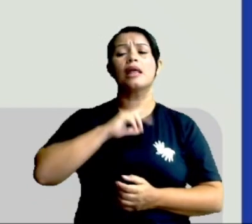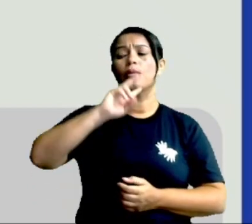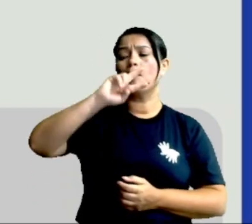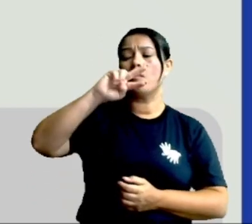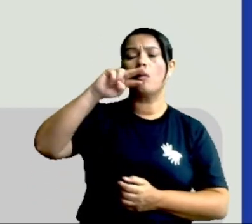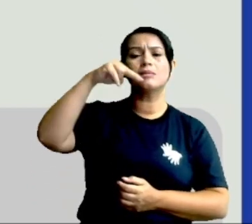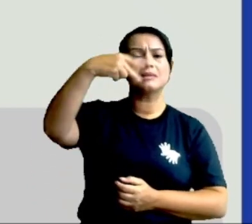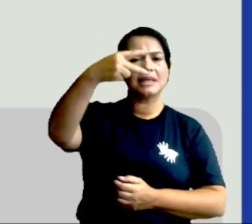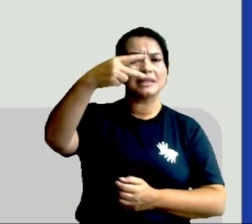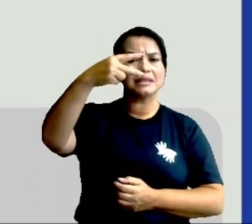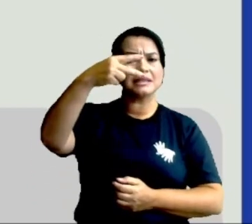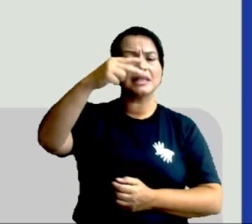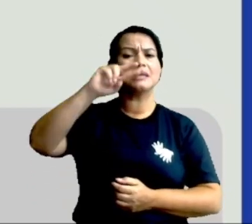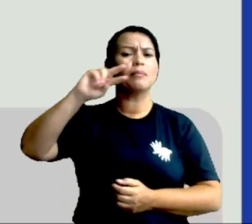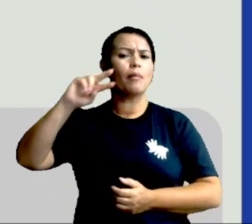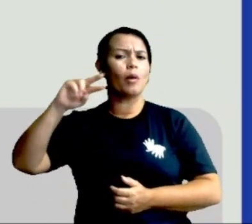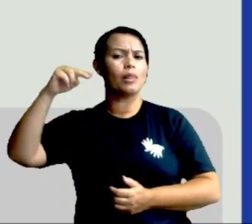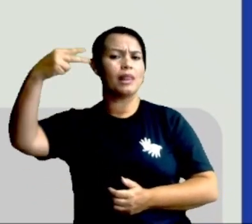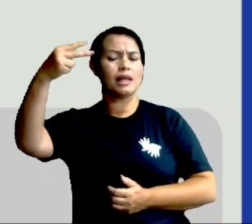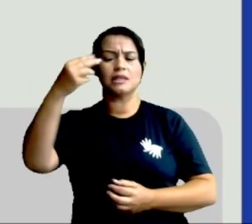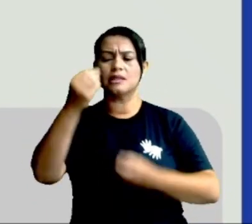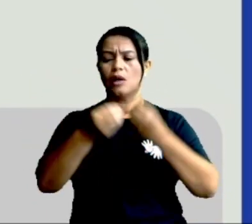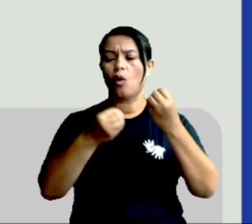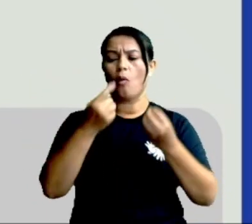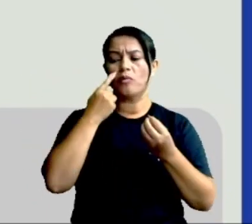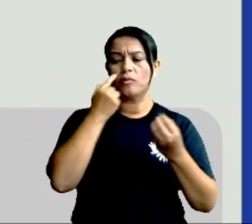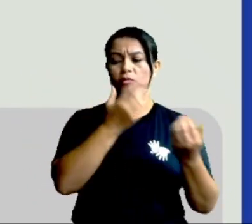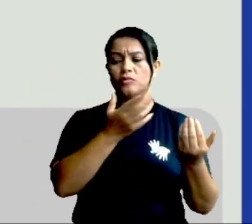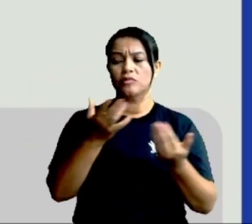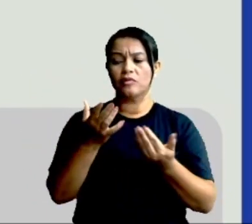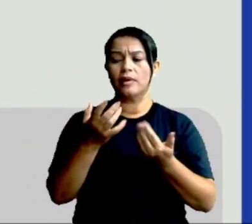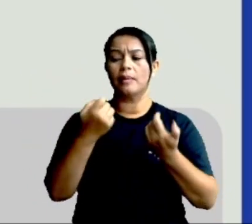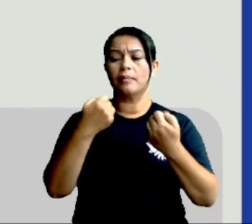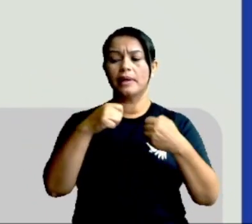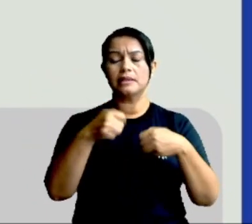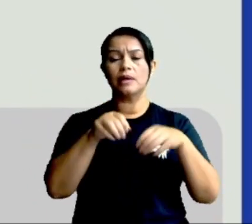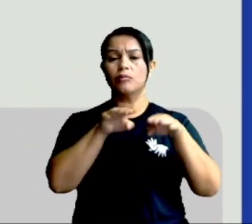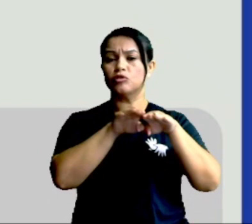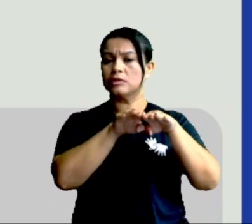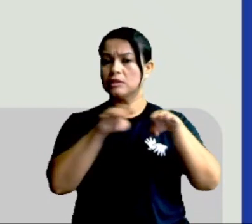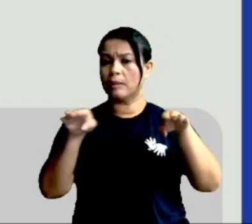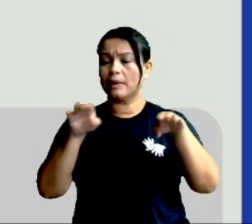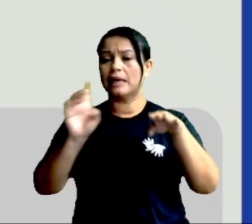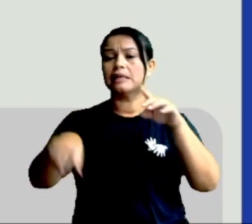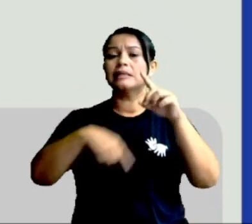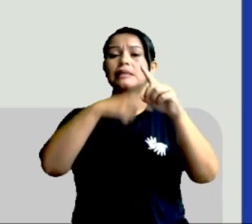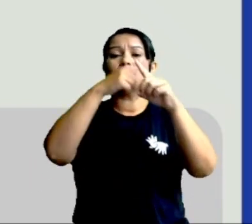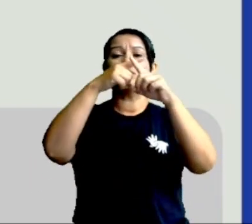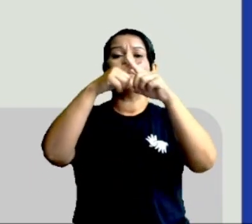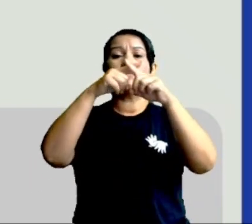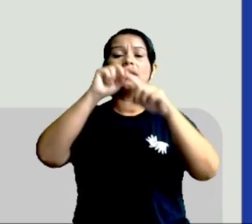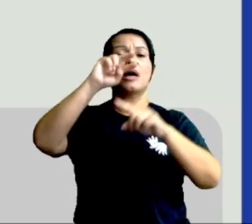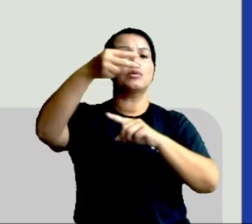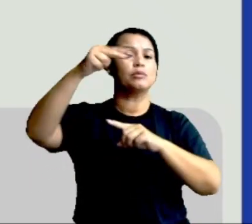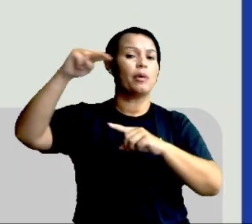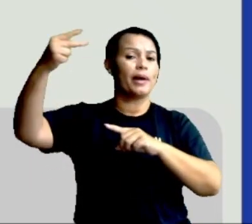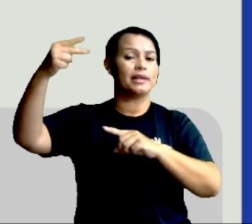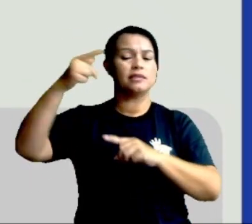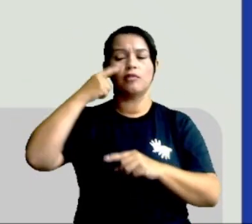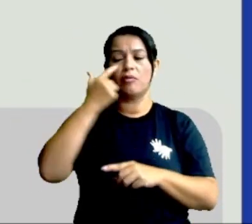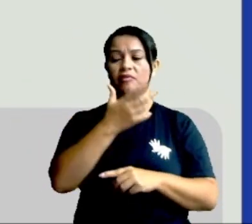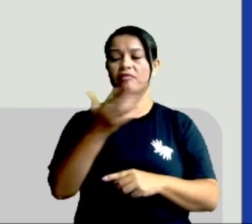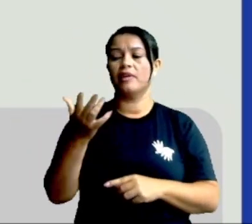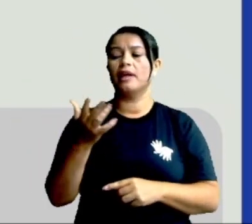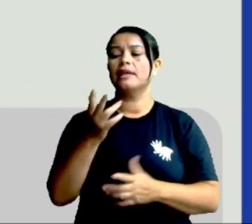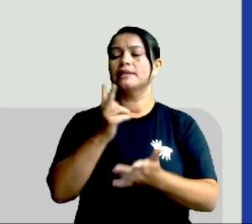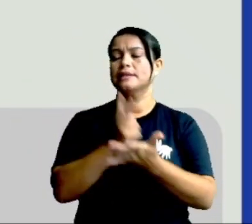Potência de potência. Neste caso, devemos conservar a base e multiplicar os expoentes, tá? Então,